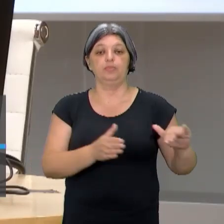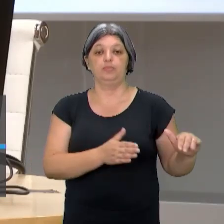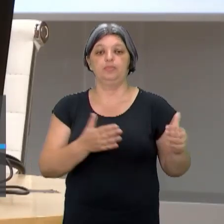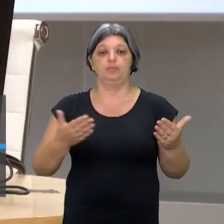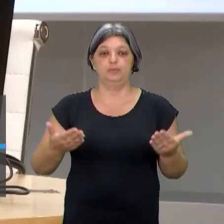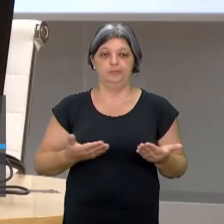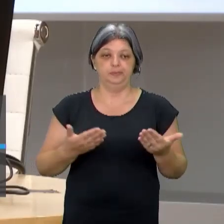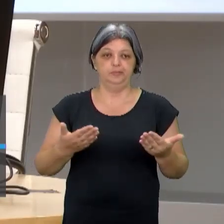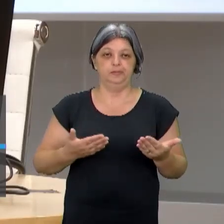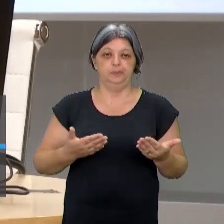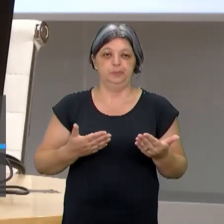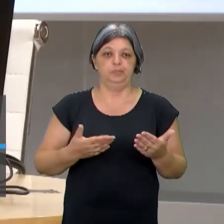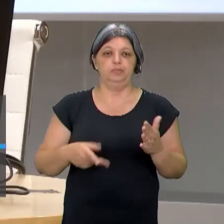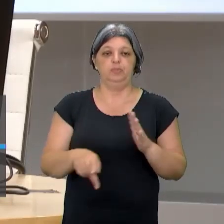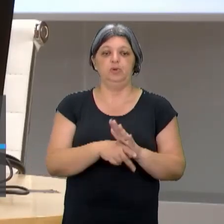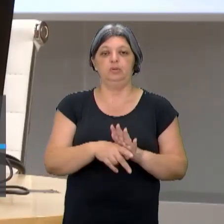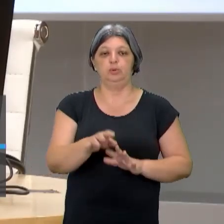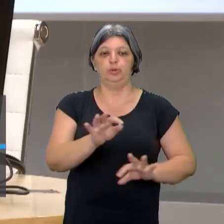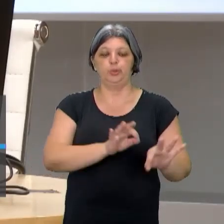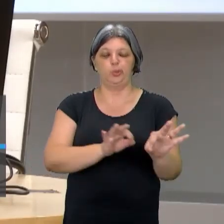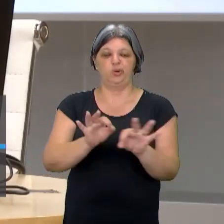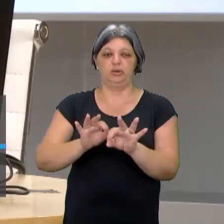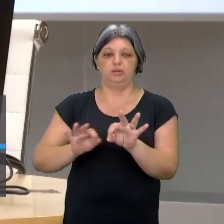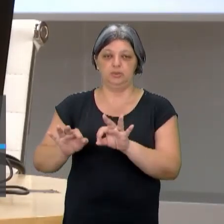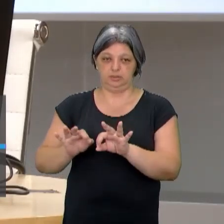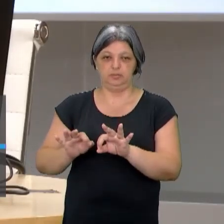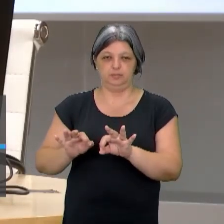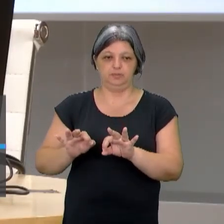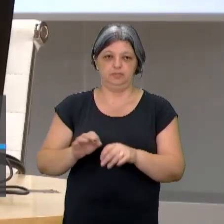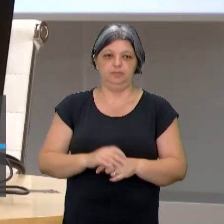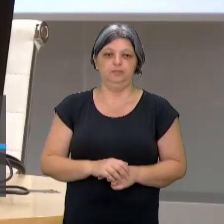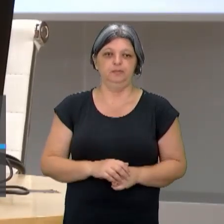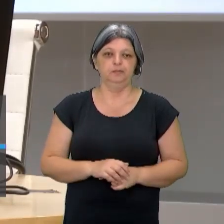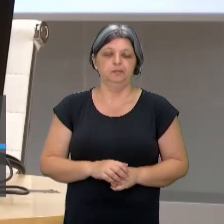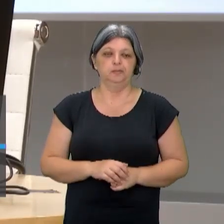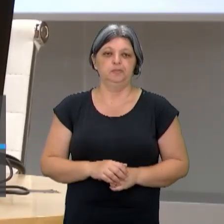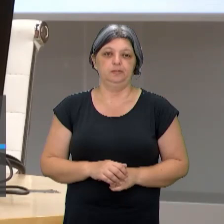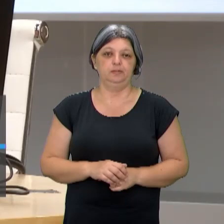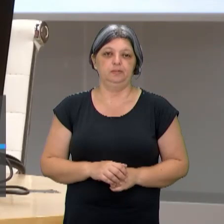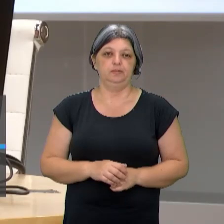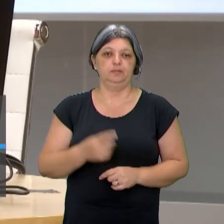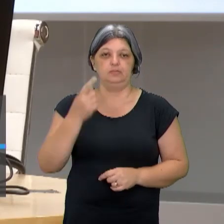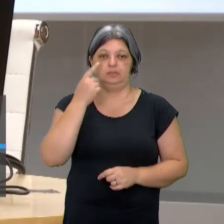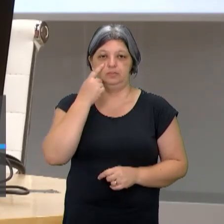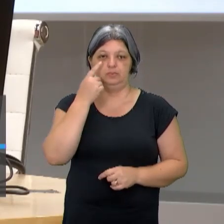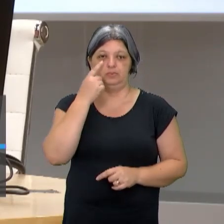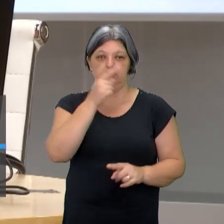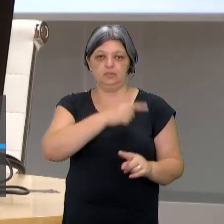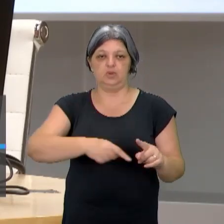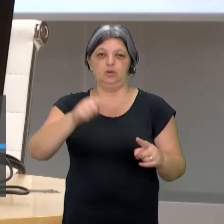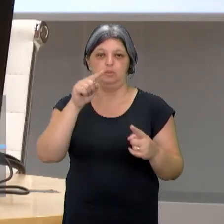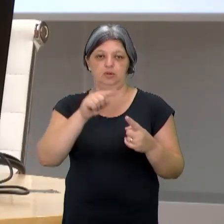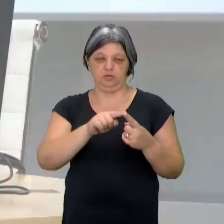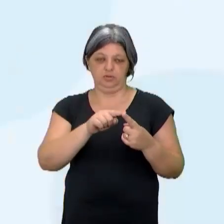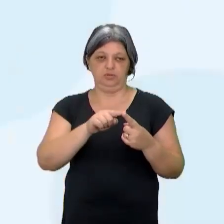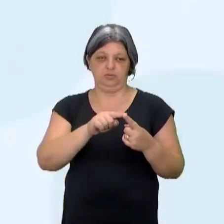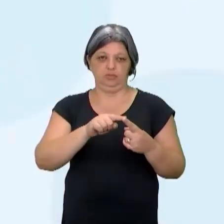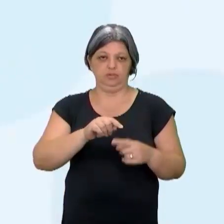sobre os alinhamentos. Então, próximo slide de produção, a gente tem aqui os objetivos dos